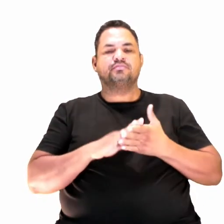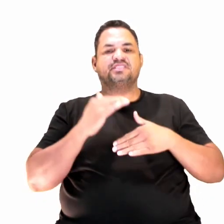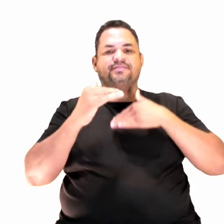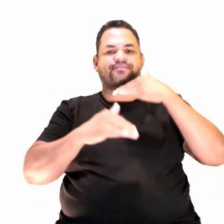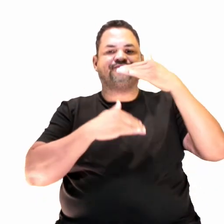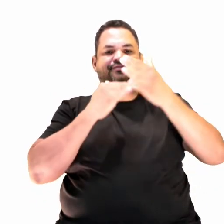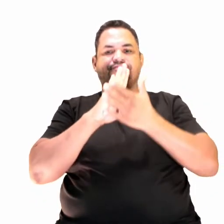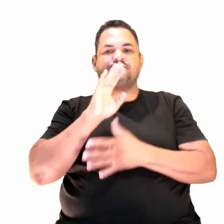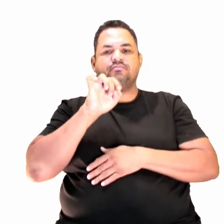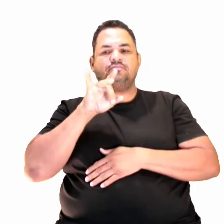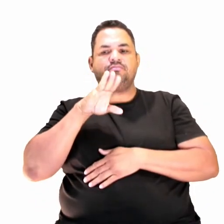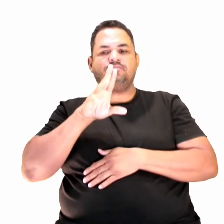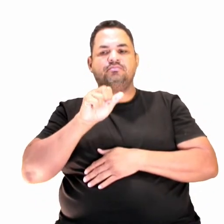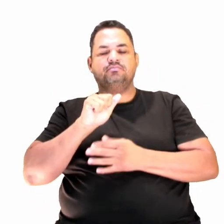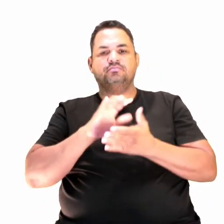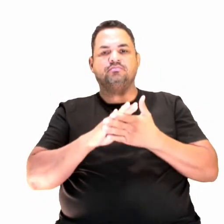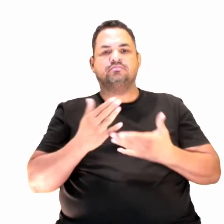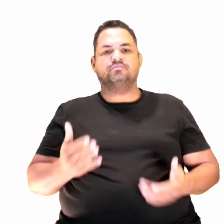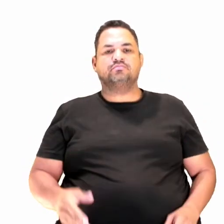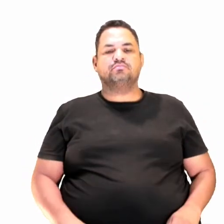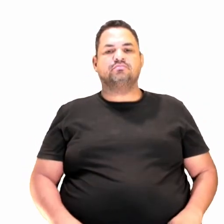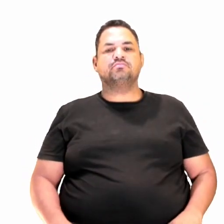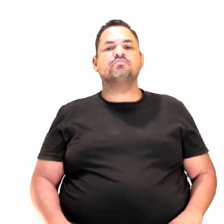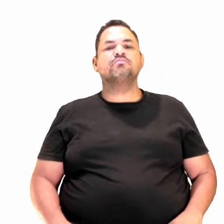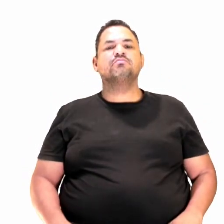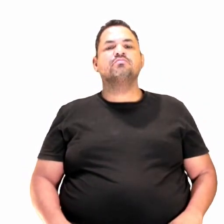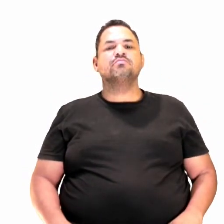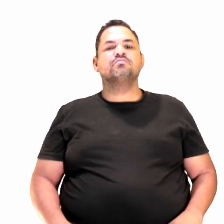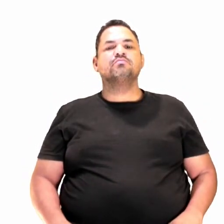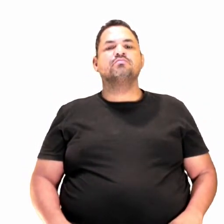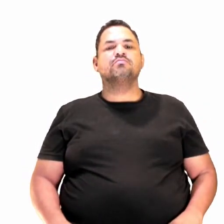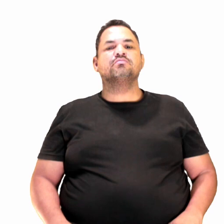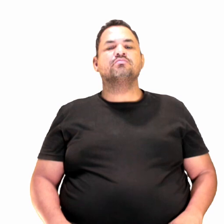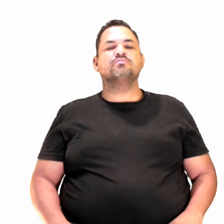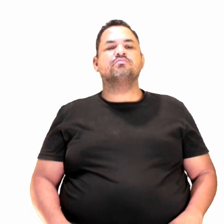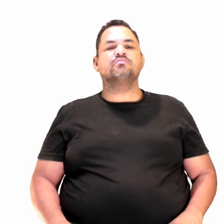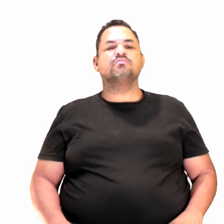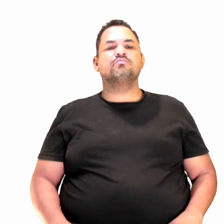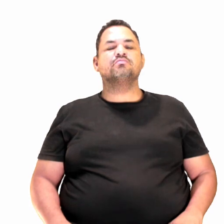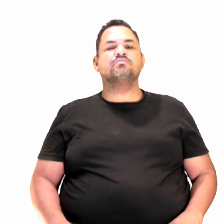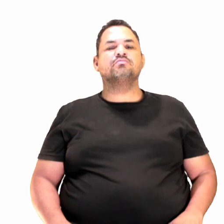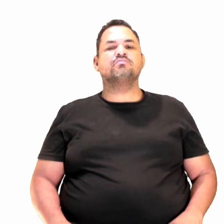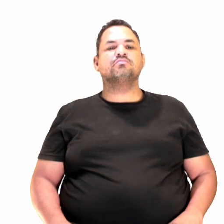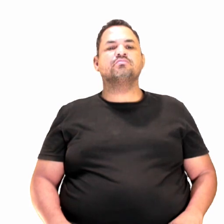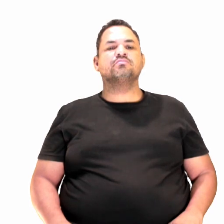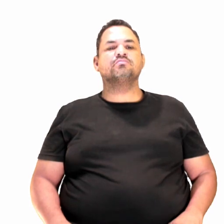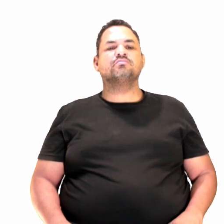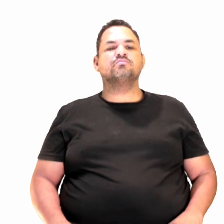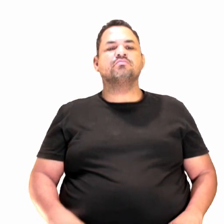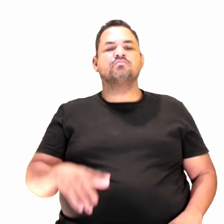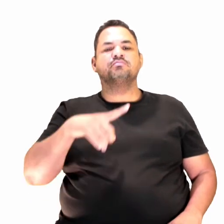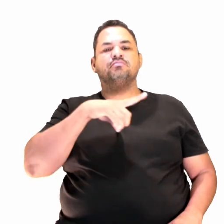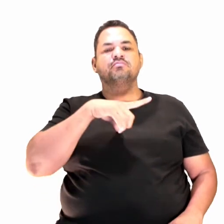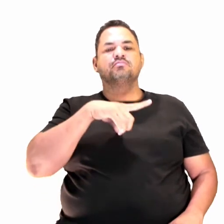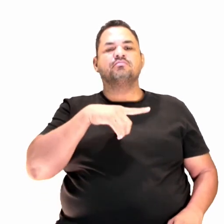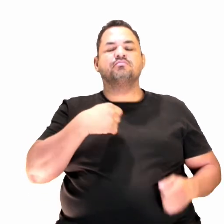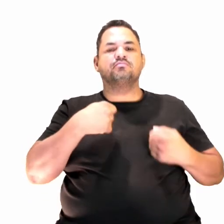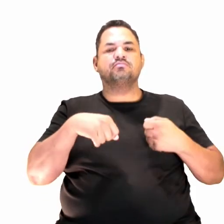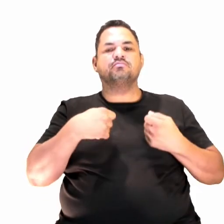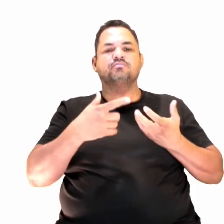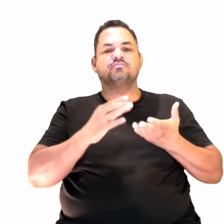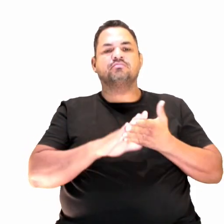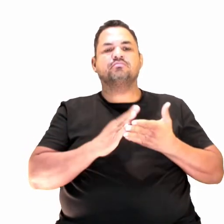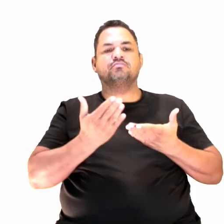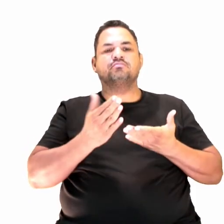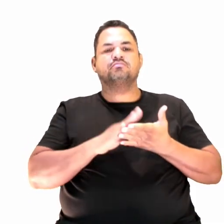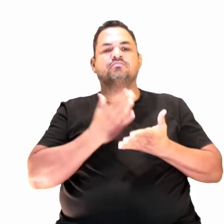desenvolvendo bulimia, could, e o must. A pessoa ela tem que fazer alguma coisa,